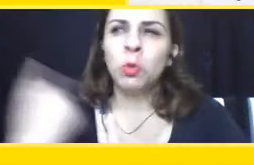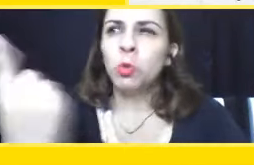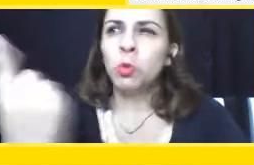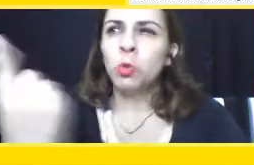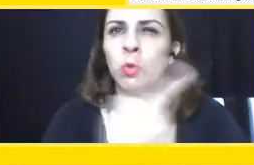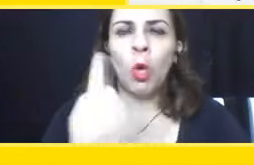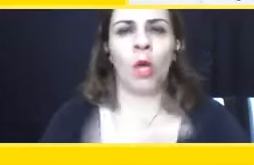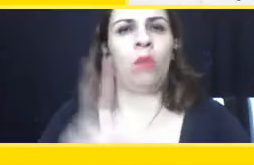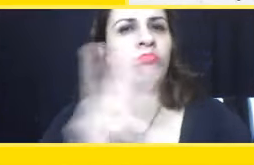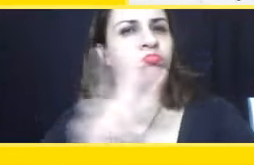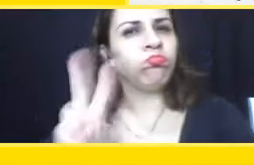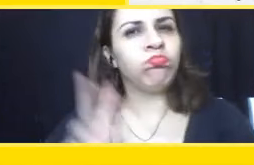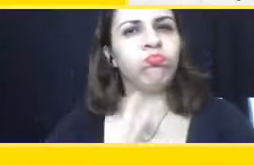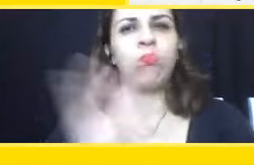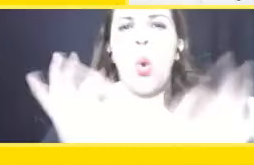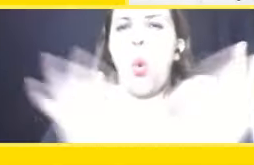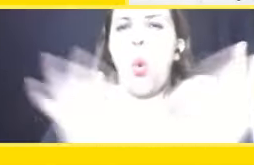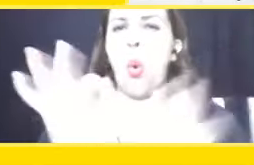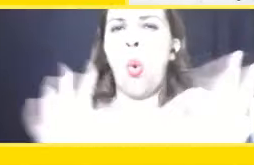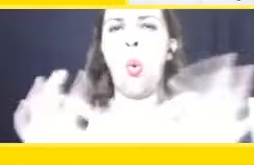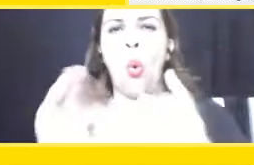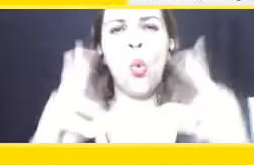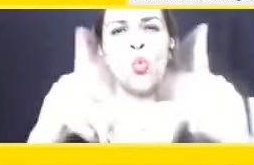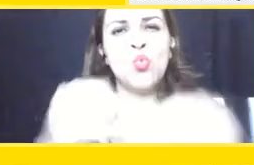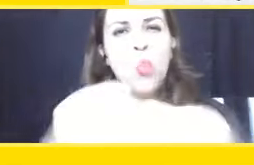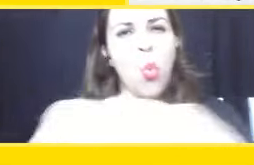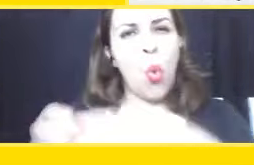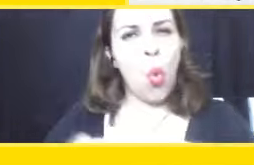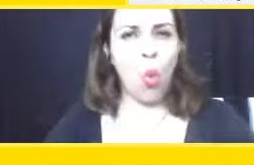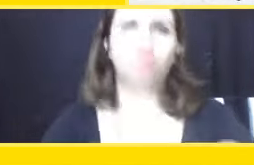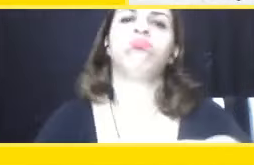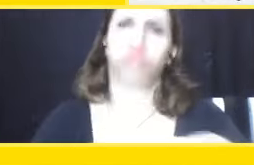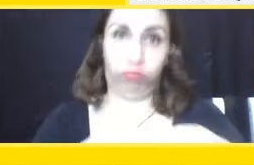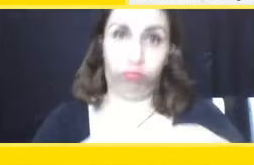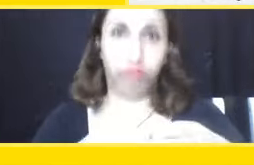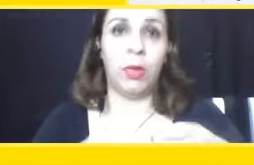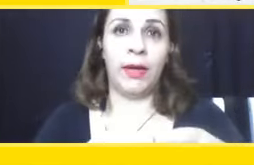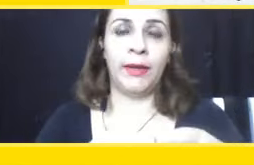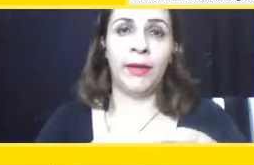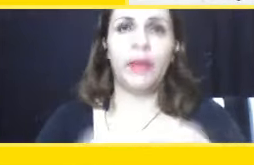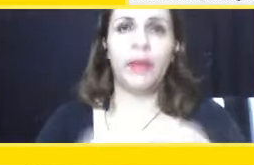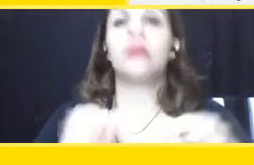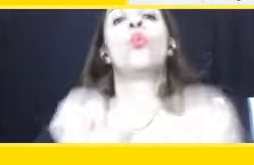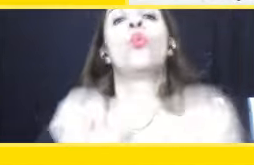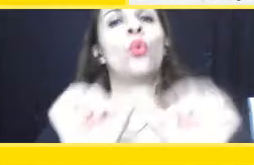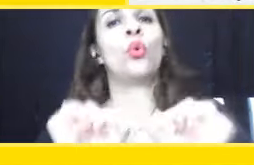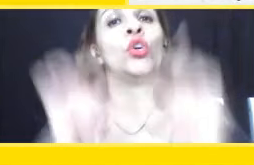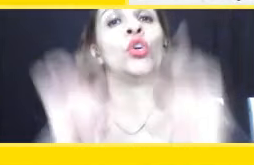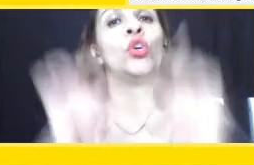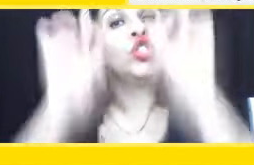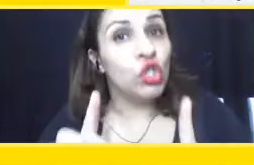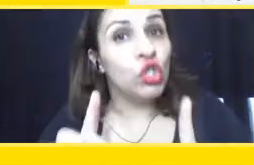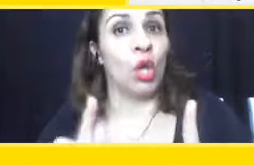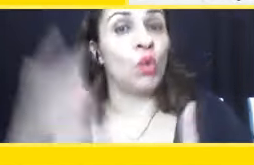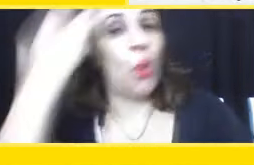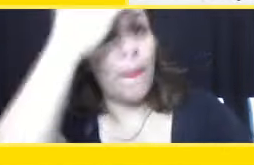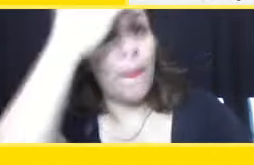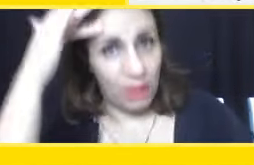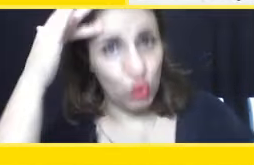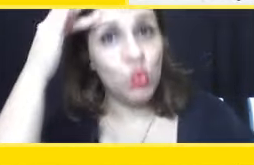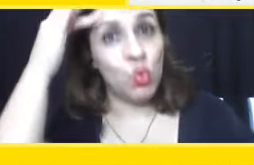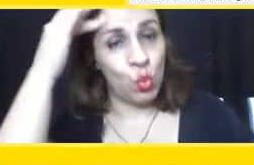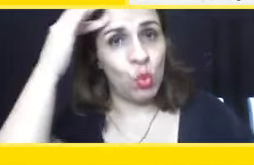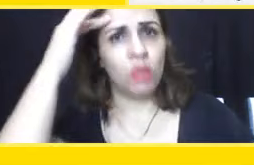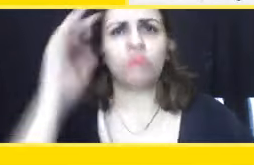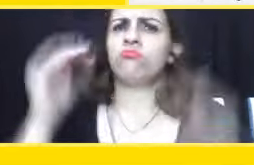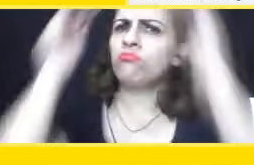organiza todas as comissões, todas as subseções, e faz com que o direito das pessoas